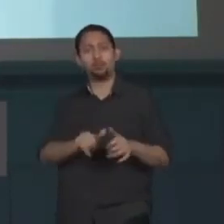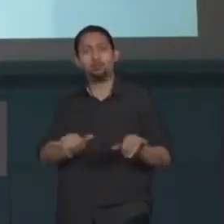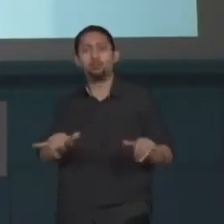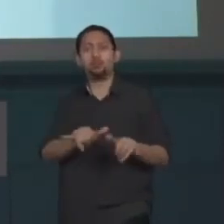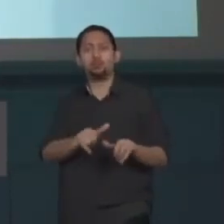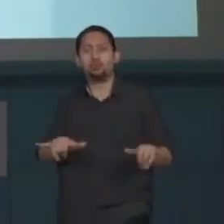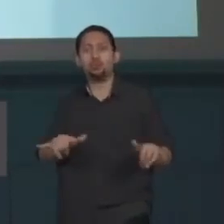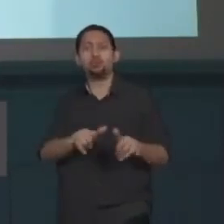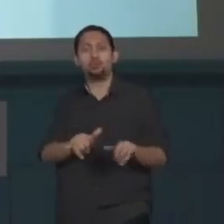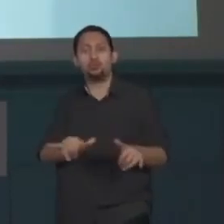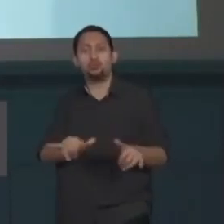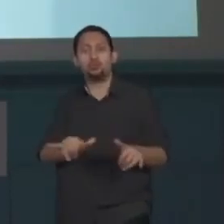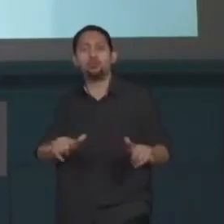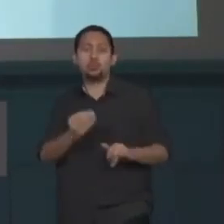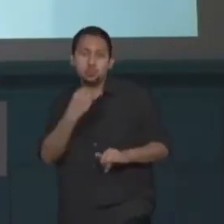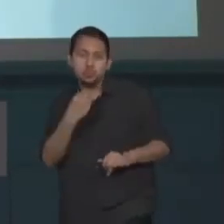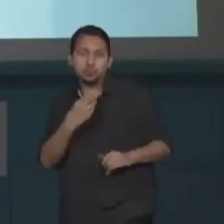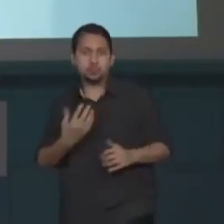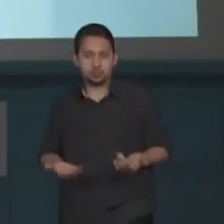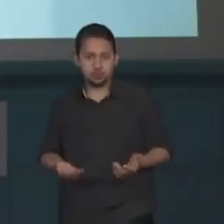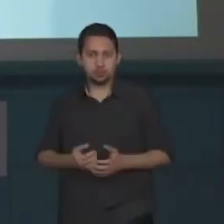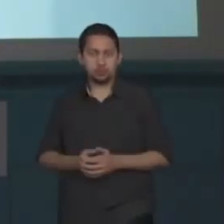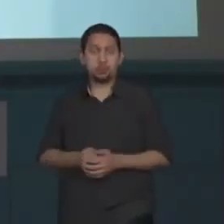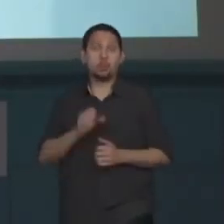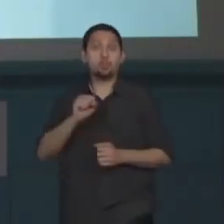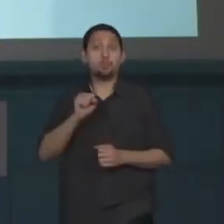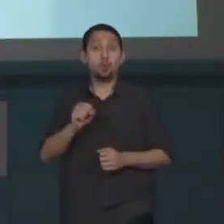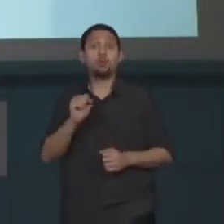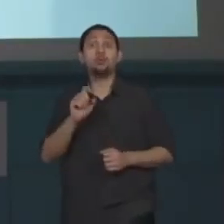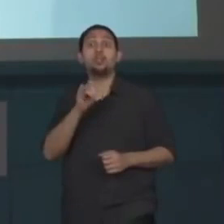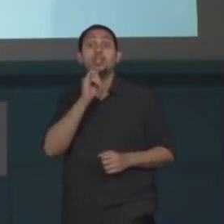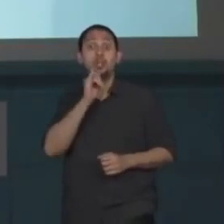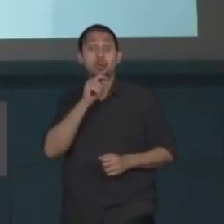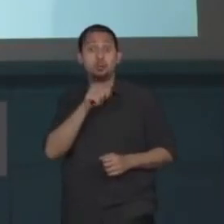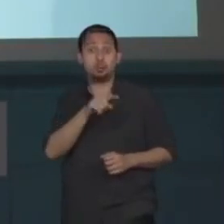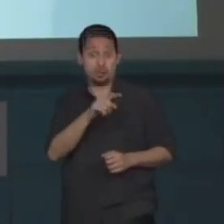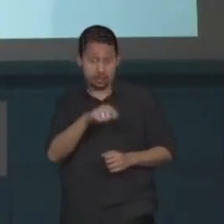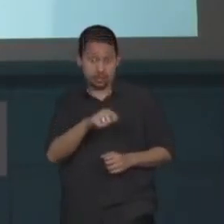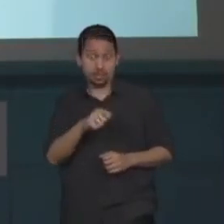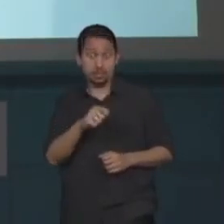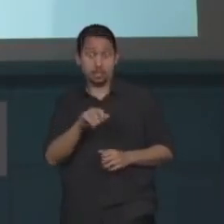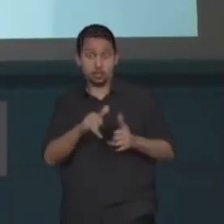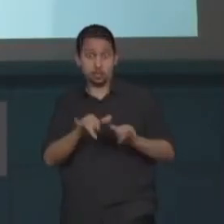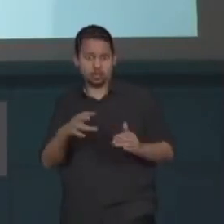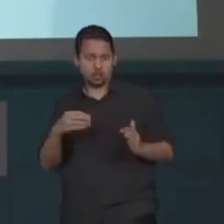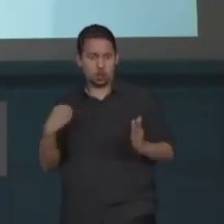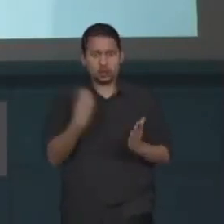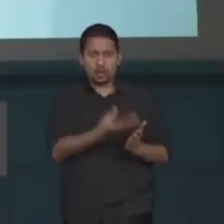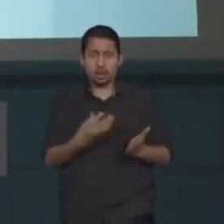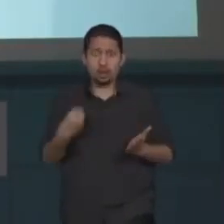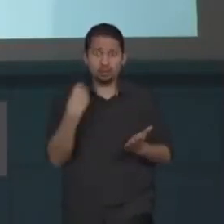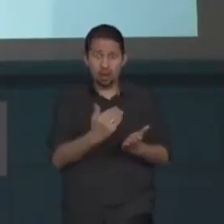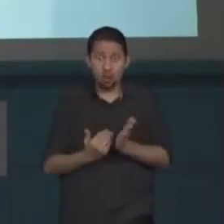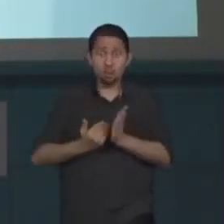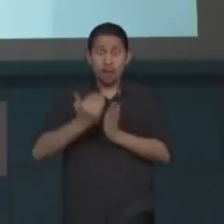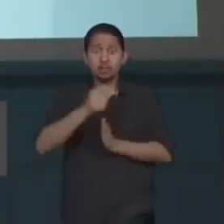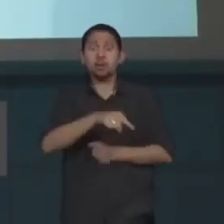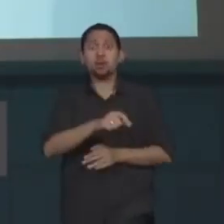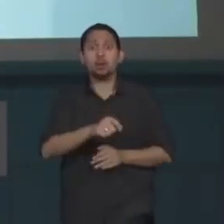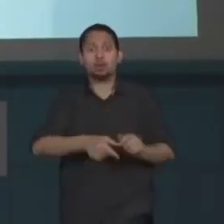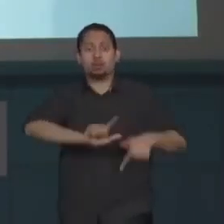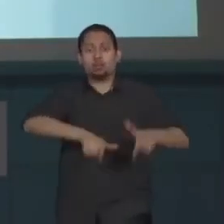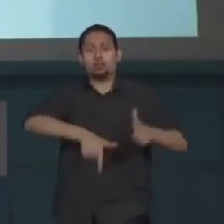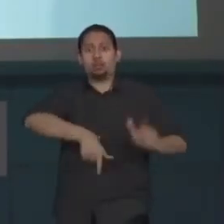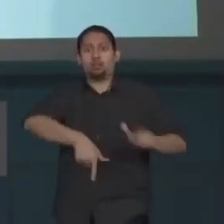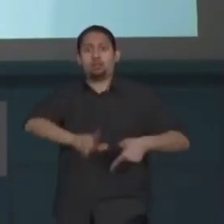ser que eu ofereça mais potência do que o meu aparelho aguenta. E aí, o que vai acontecer? O meu aparelho